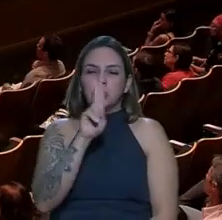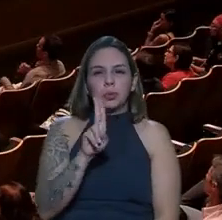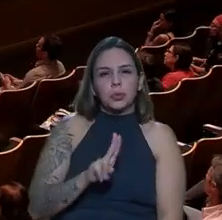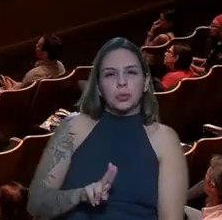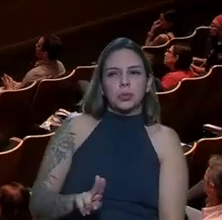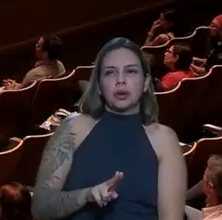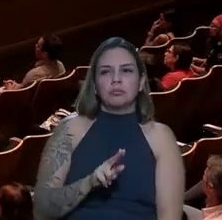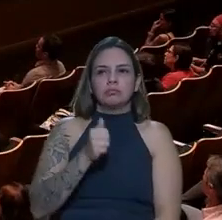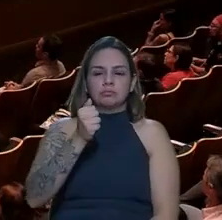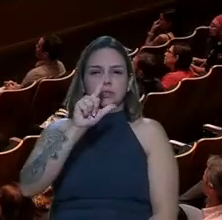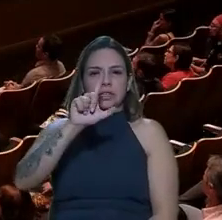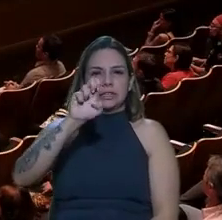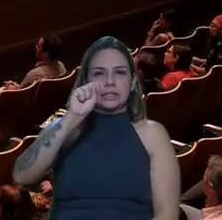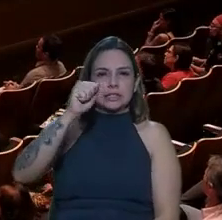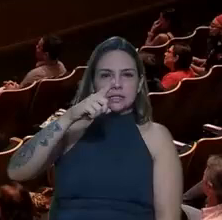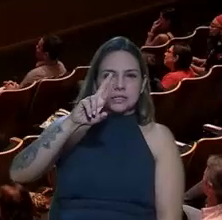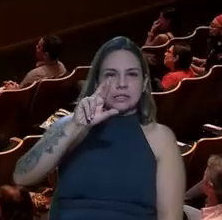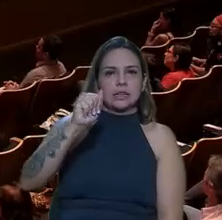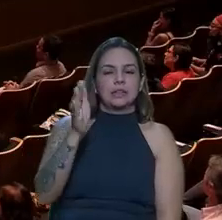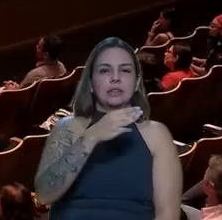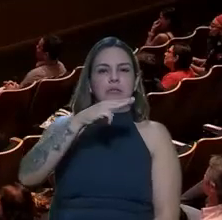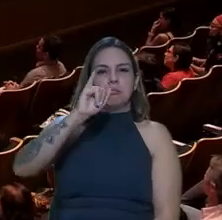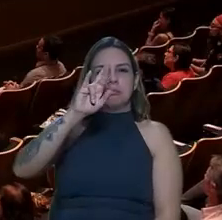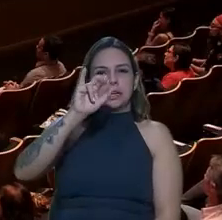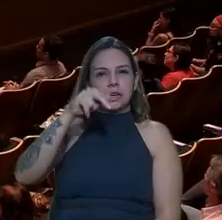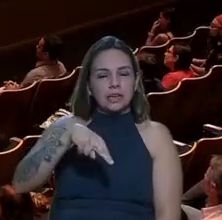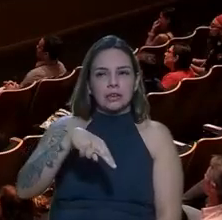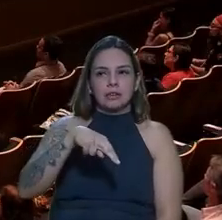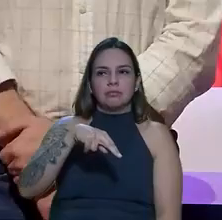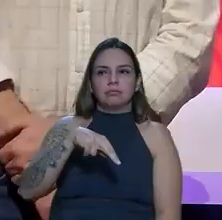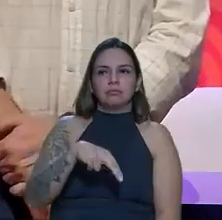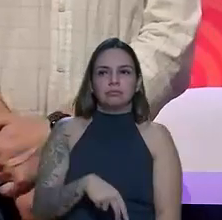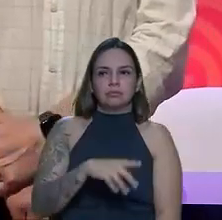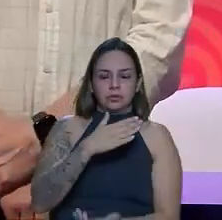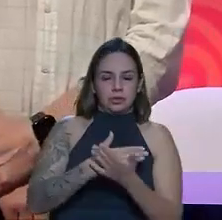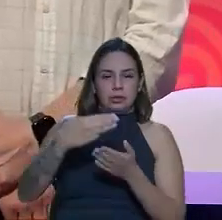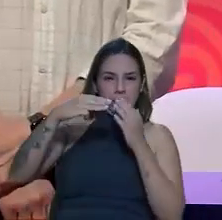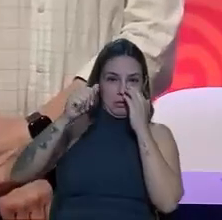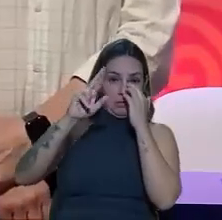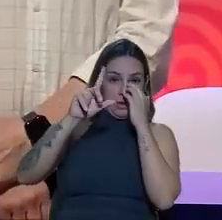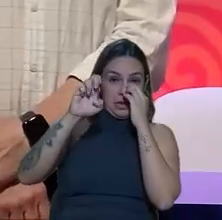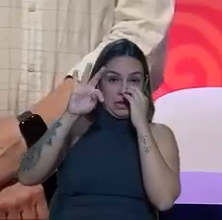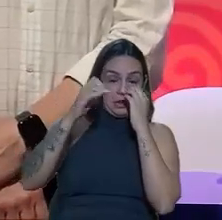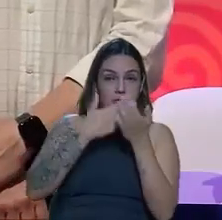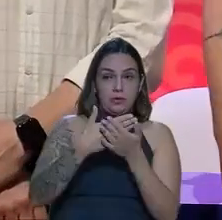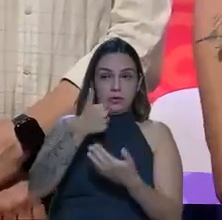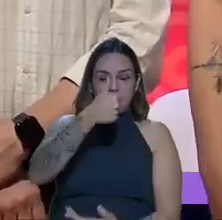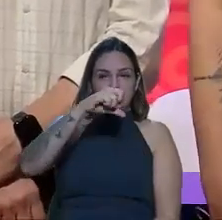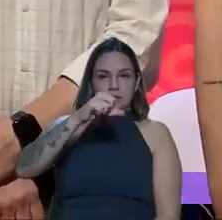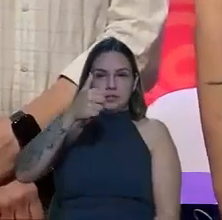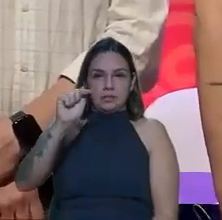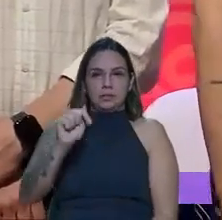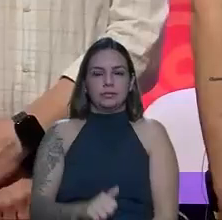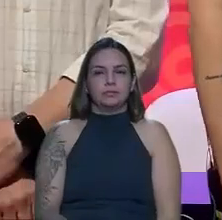aqui, Alessandra, Miriam, e todo mundo, Líria, Marlete. Você sabe que a Marlete começou comigo em 1917? Eu estava em